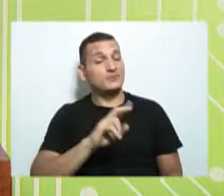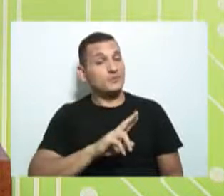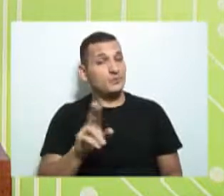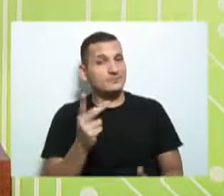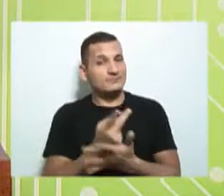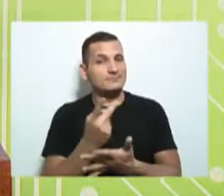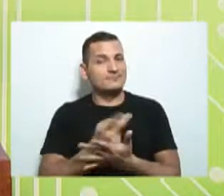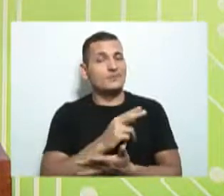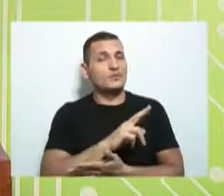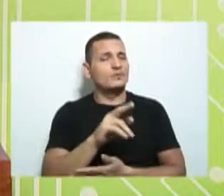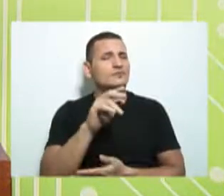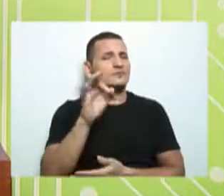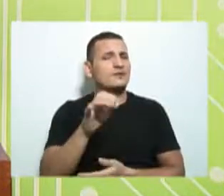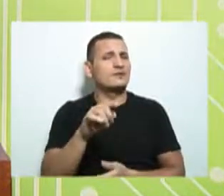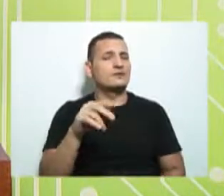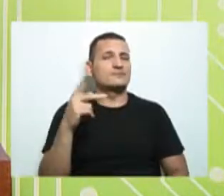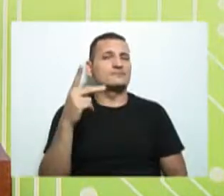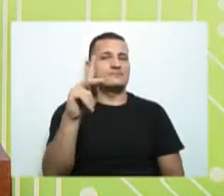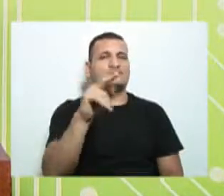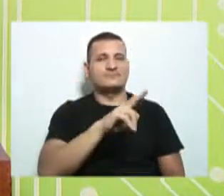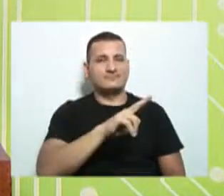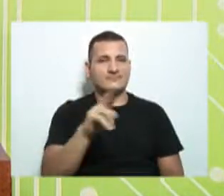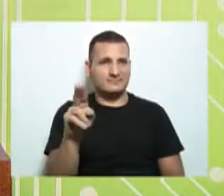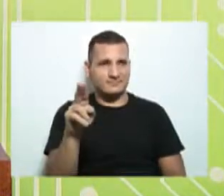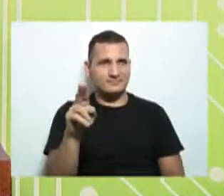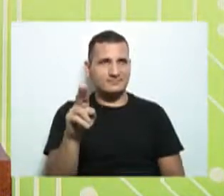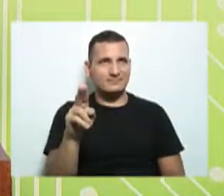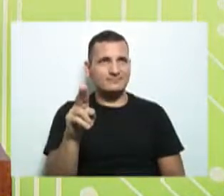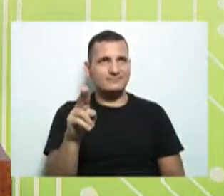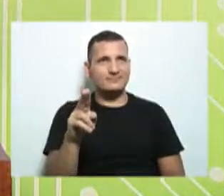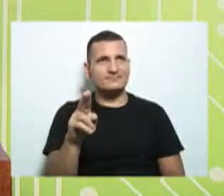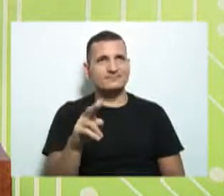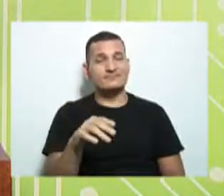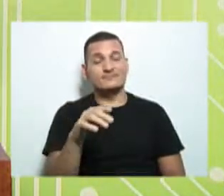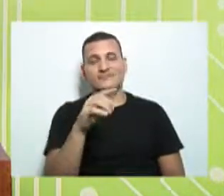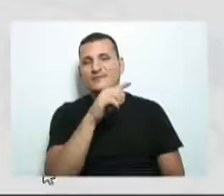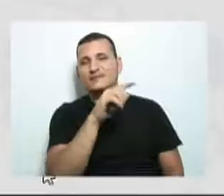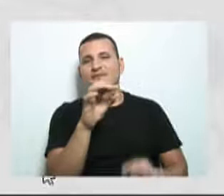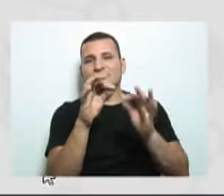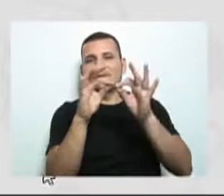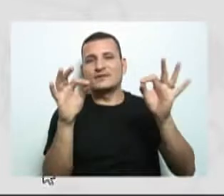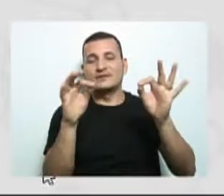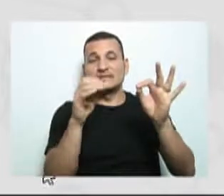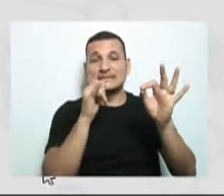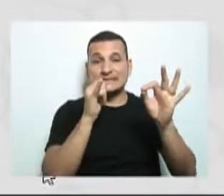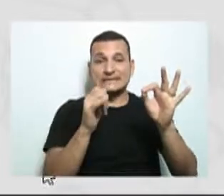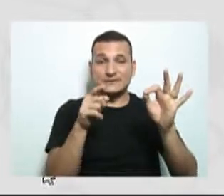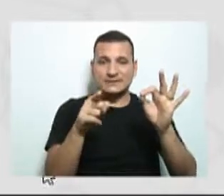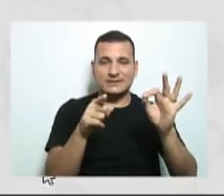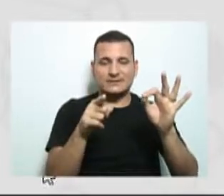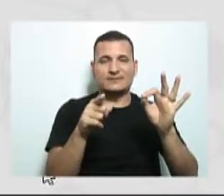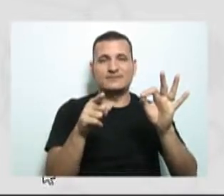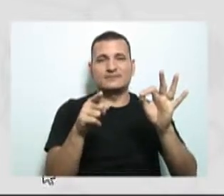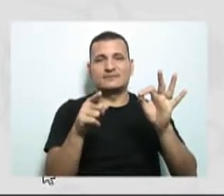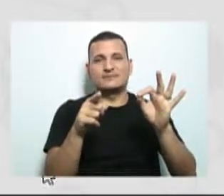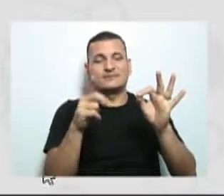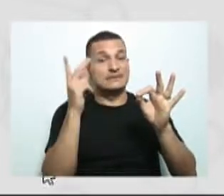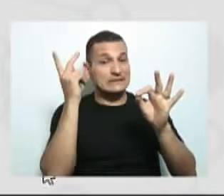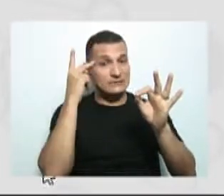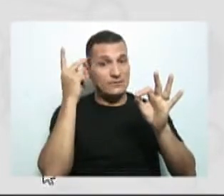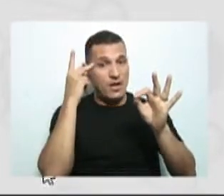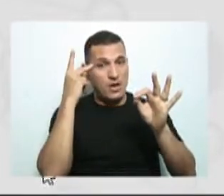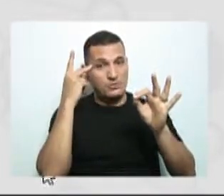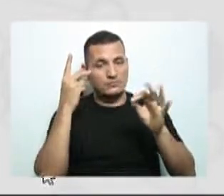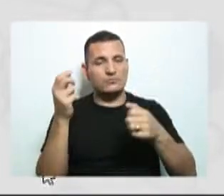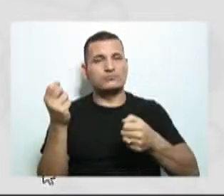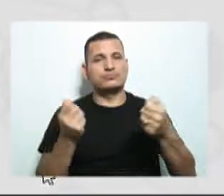O nome correto é o seu nome, tá escrito ali. Se você partisse de São Paulo dirigindo um